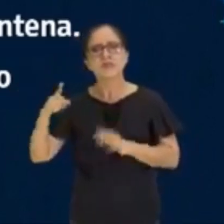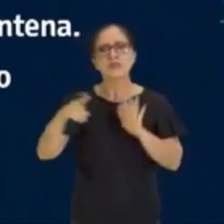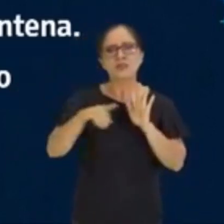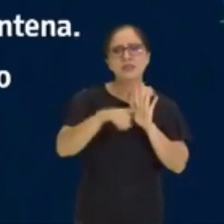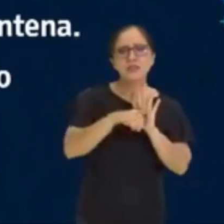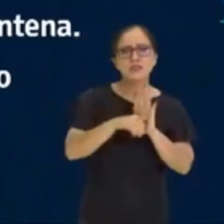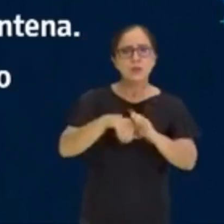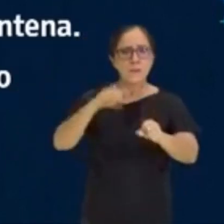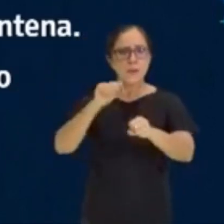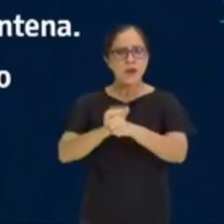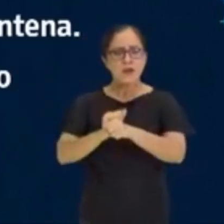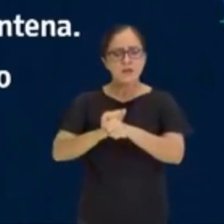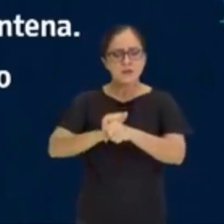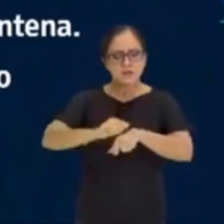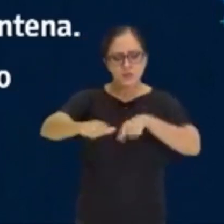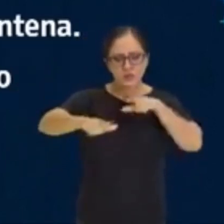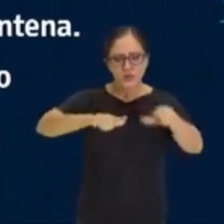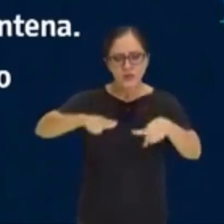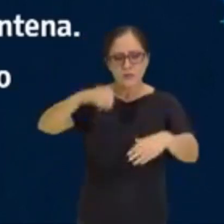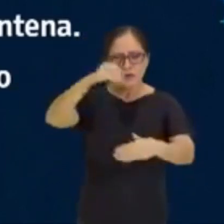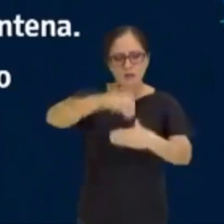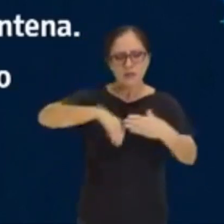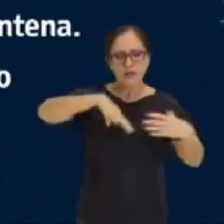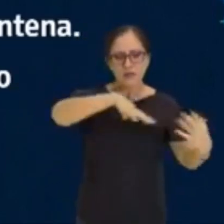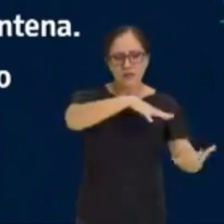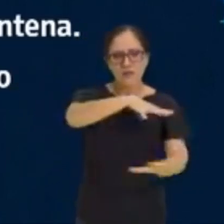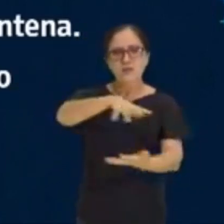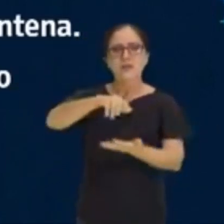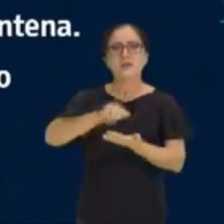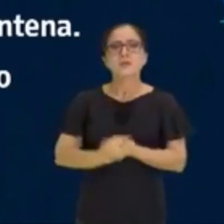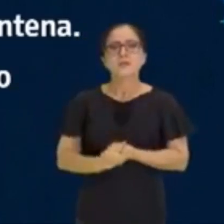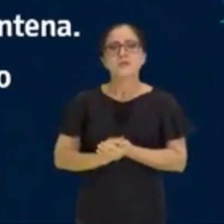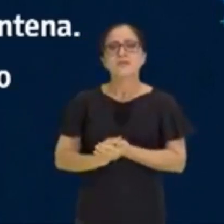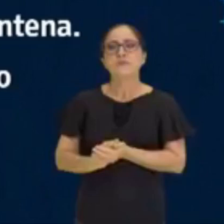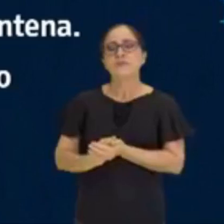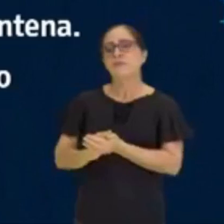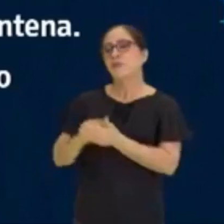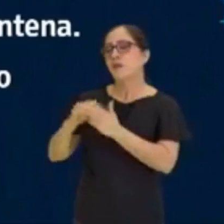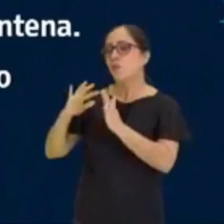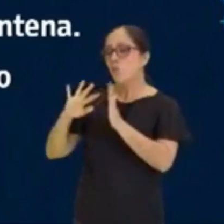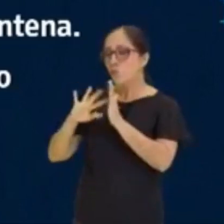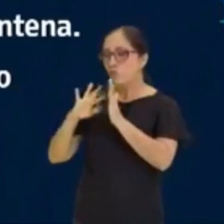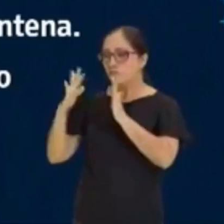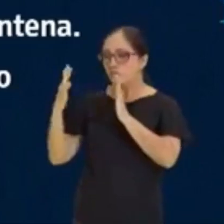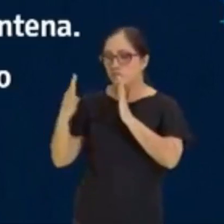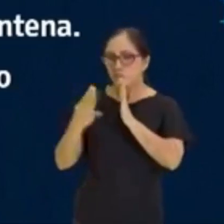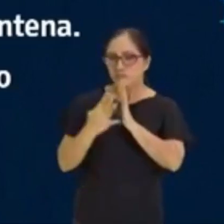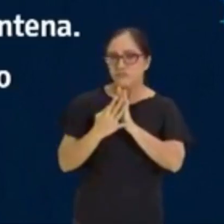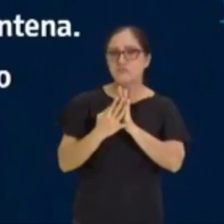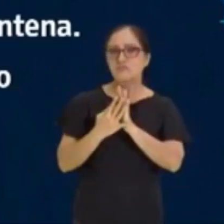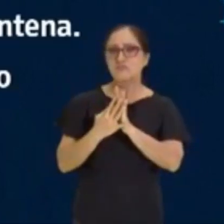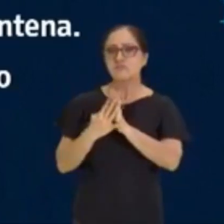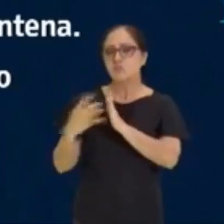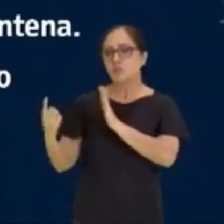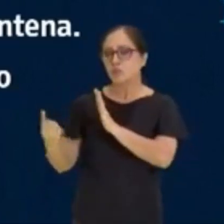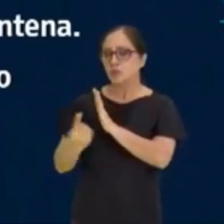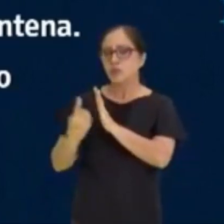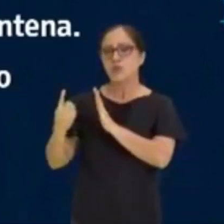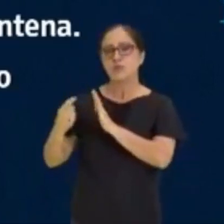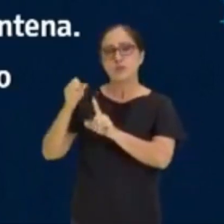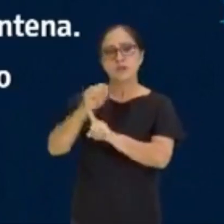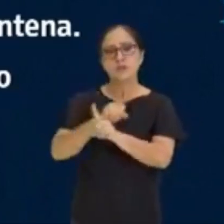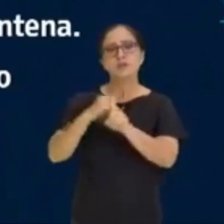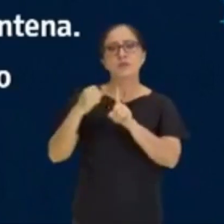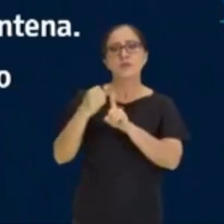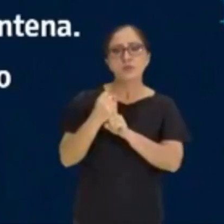Terra. C. A reflexão sobre o isolamento social durante a quarentena. E D. A reflexão sobre as